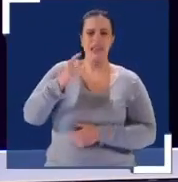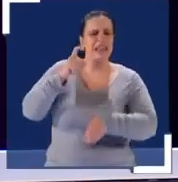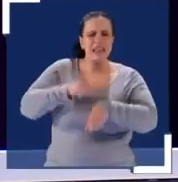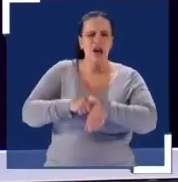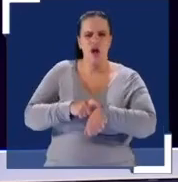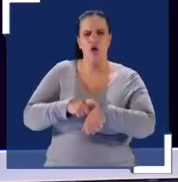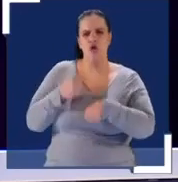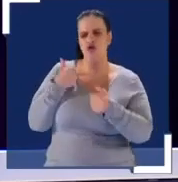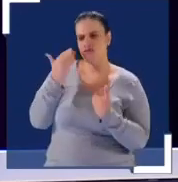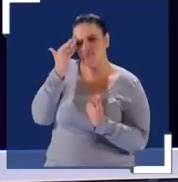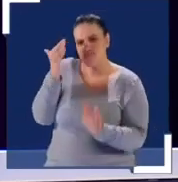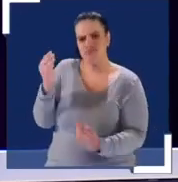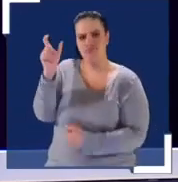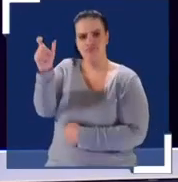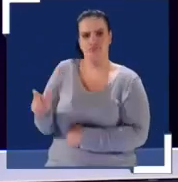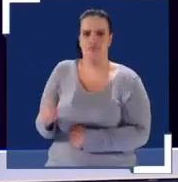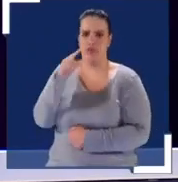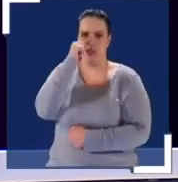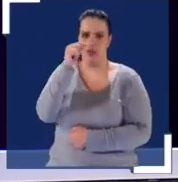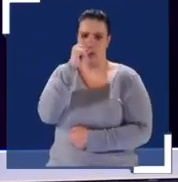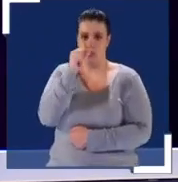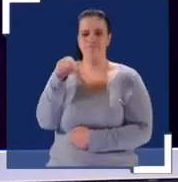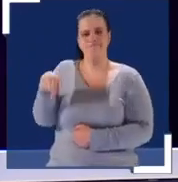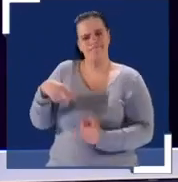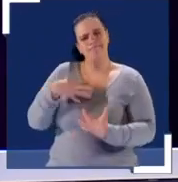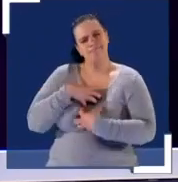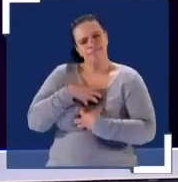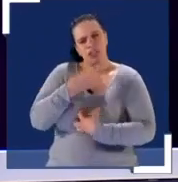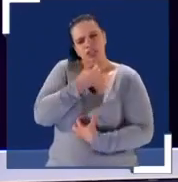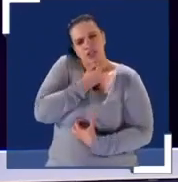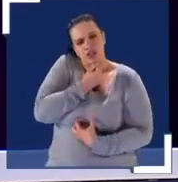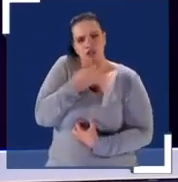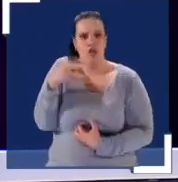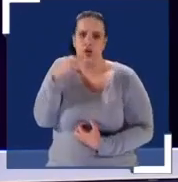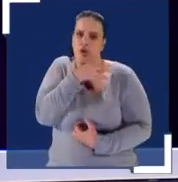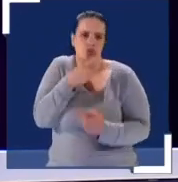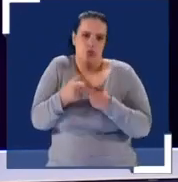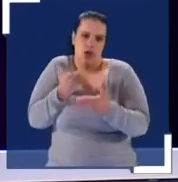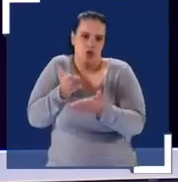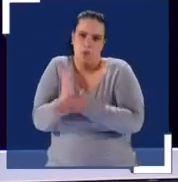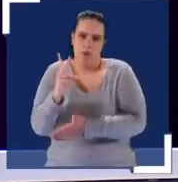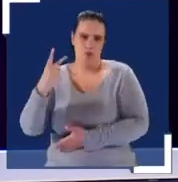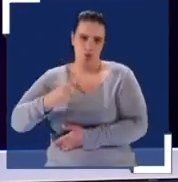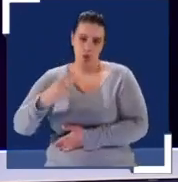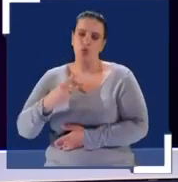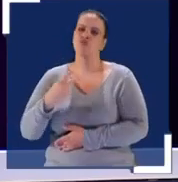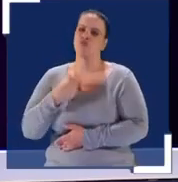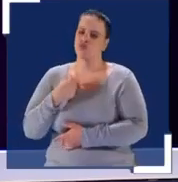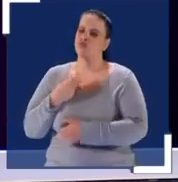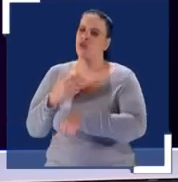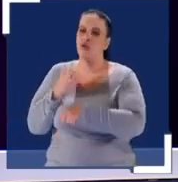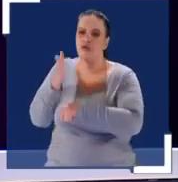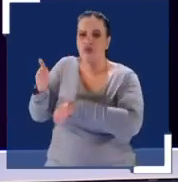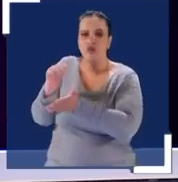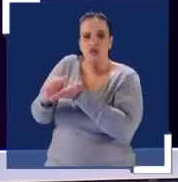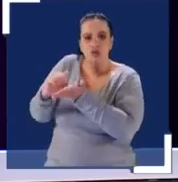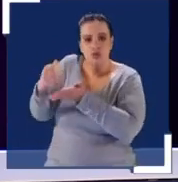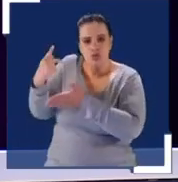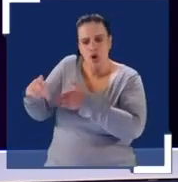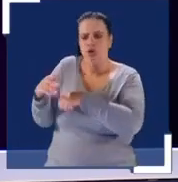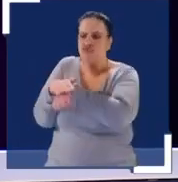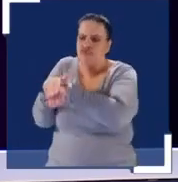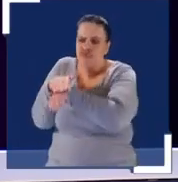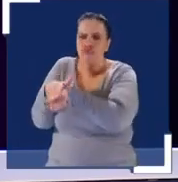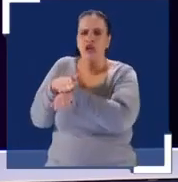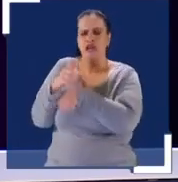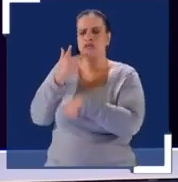lá agradecer foi a ele. Estava triste, né? Como, é claro, não tinha passado para o segundo turno. Fui lá no escritório dele para agradecer, dizer a ele que